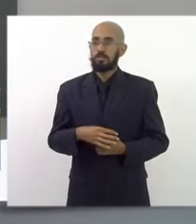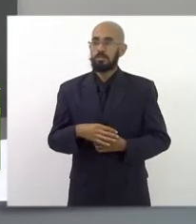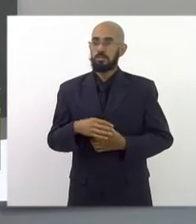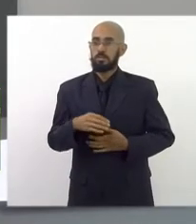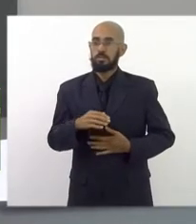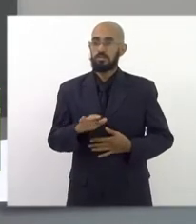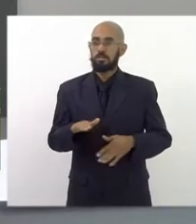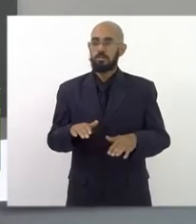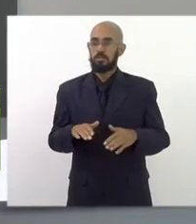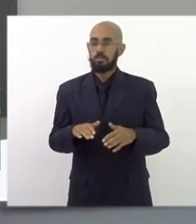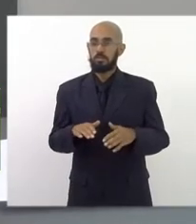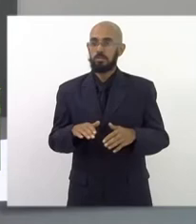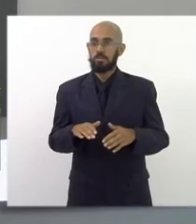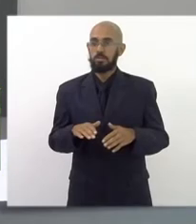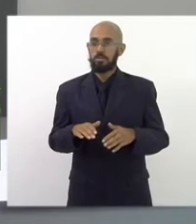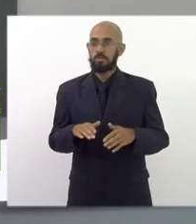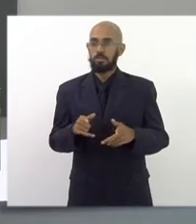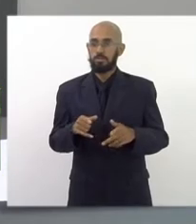subsecretário,